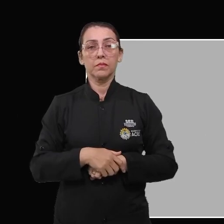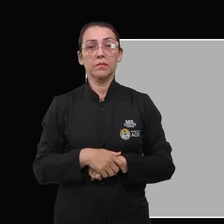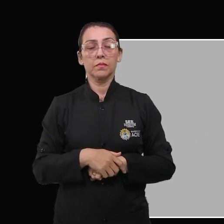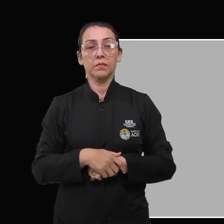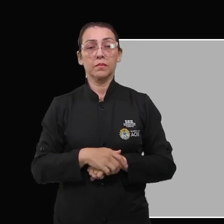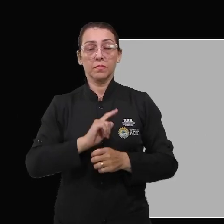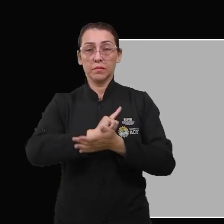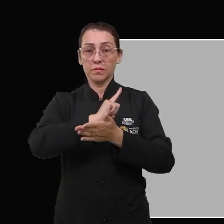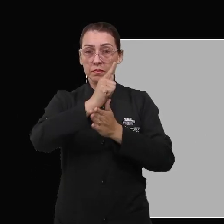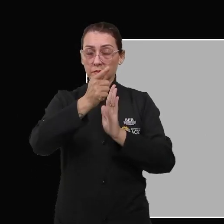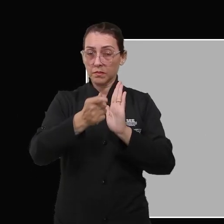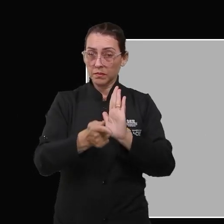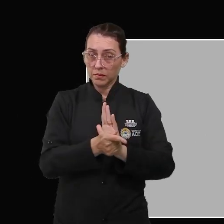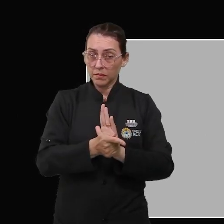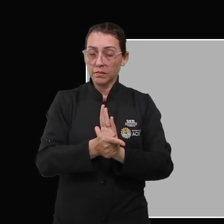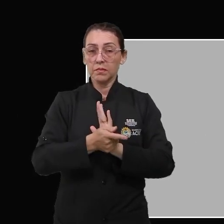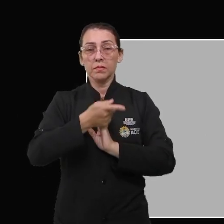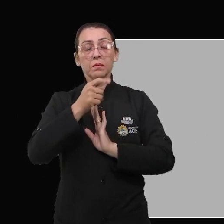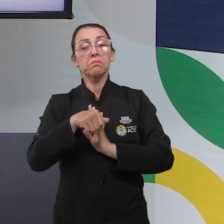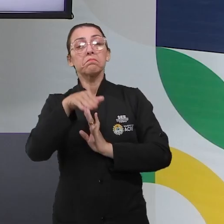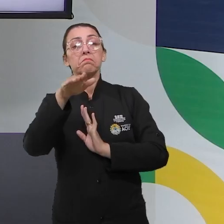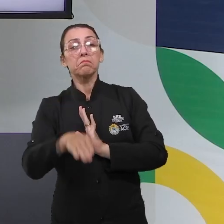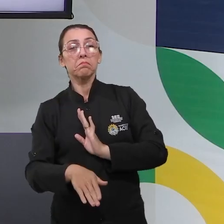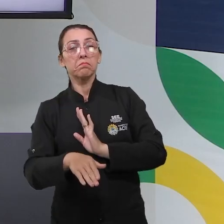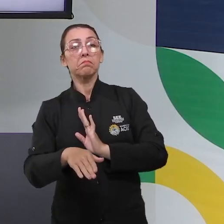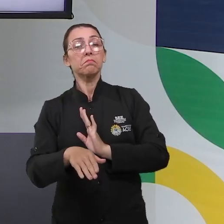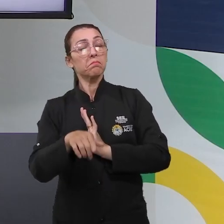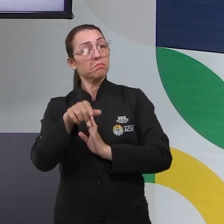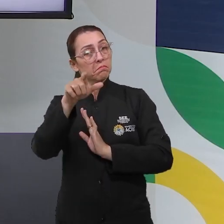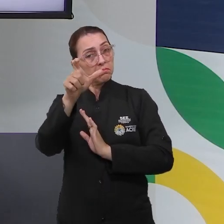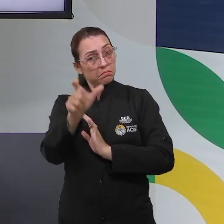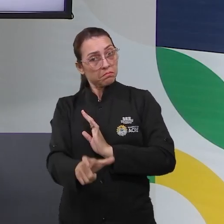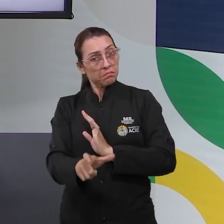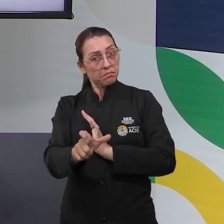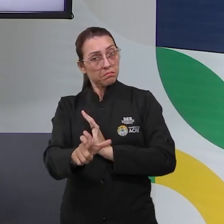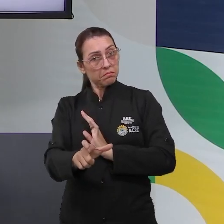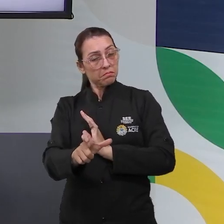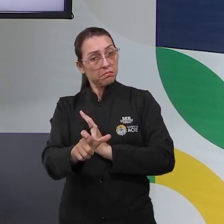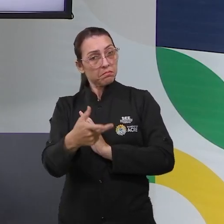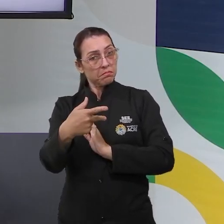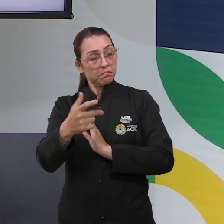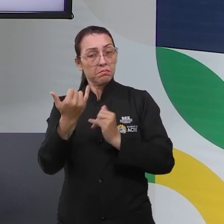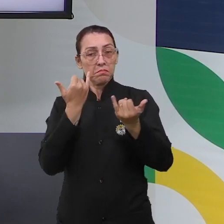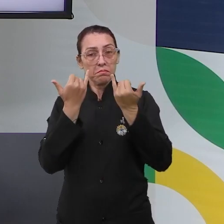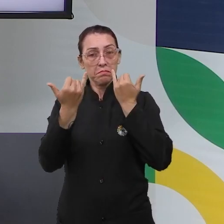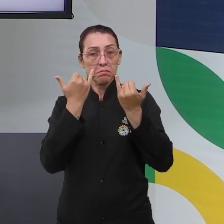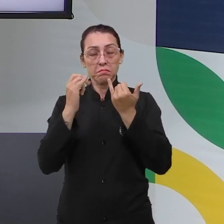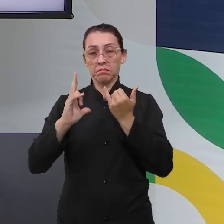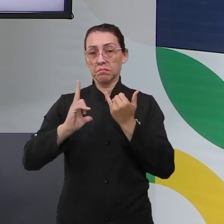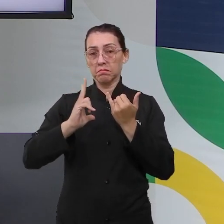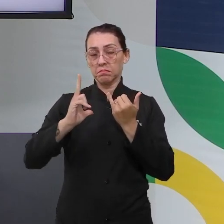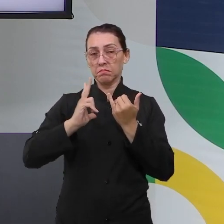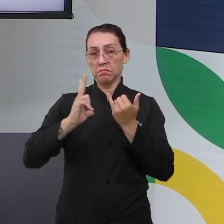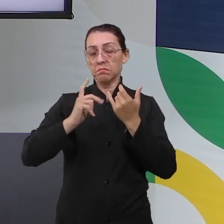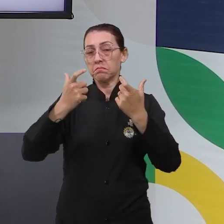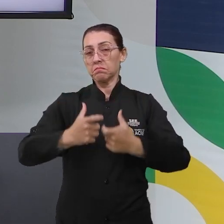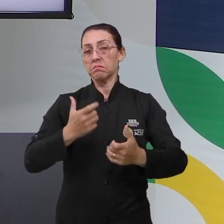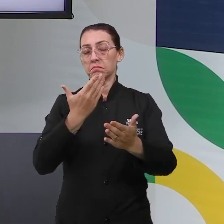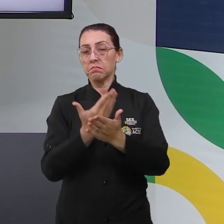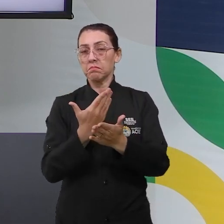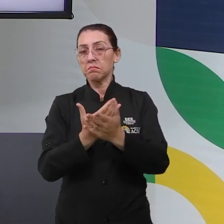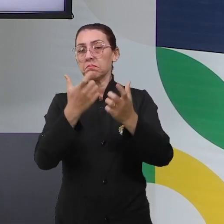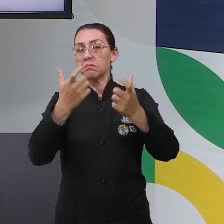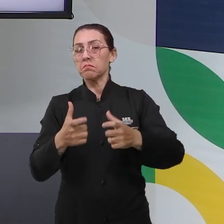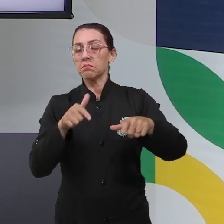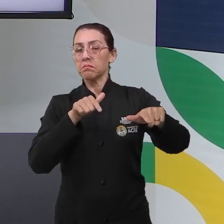esse gênero aí é que vai dizer quem você realmente é. Seus dados pessoais, quem você é, onde você estudou, onde